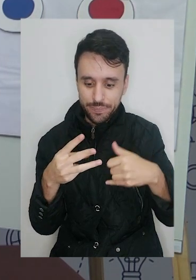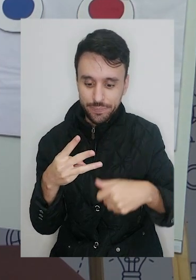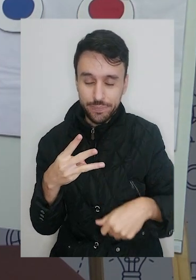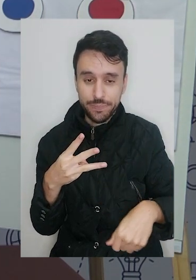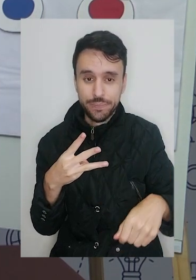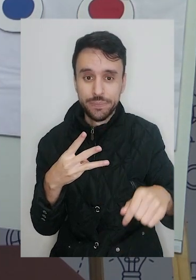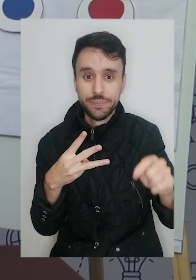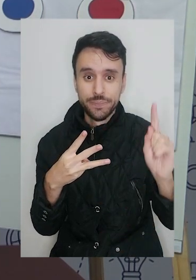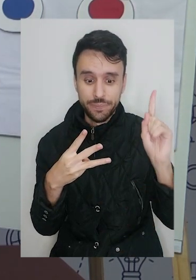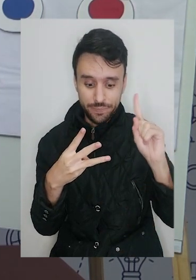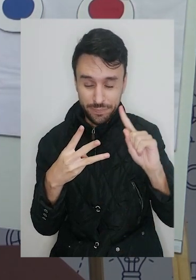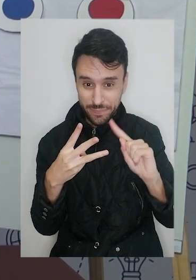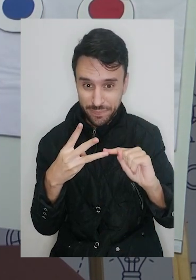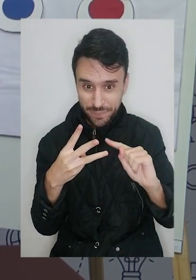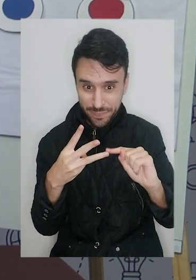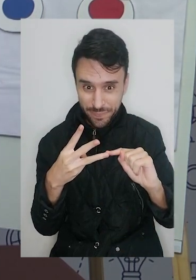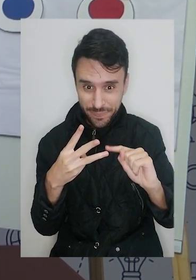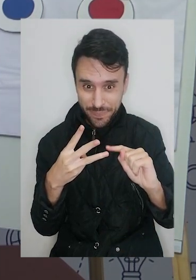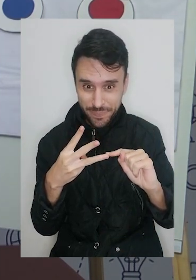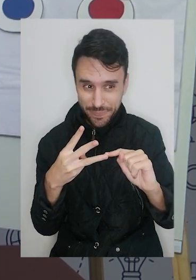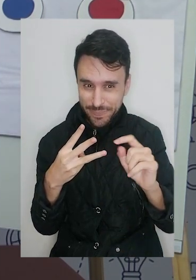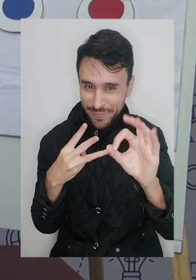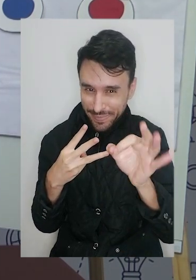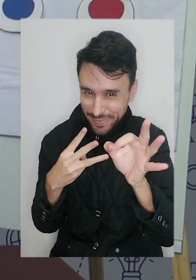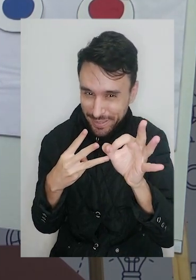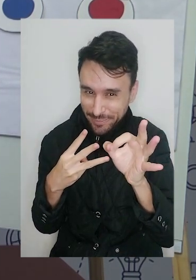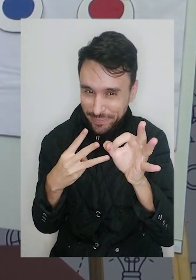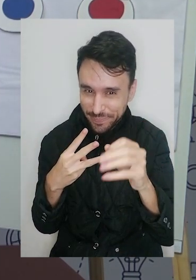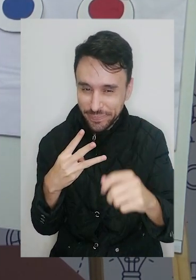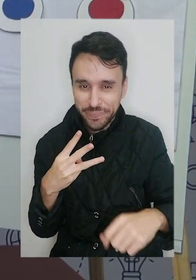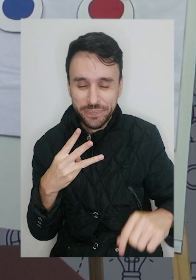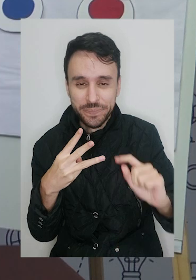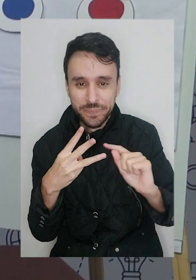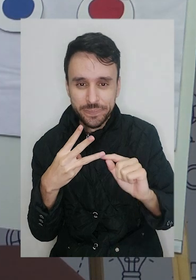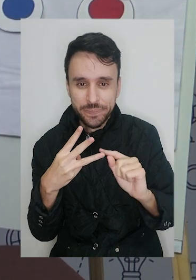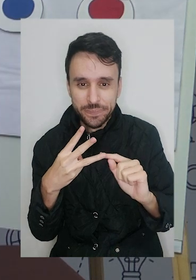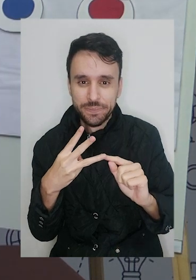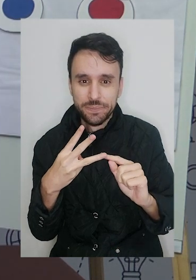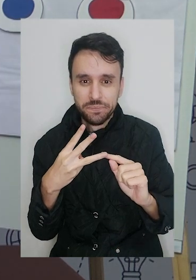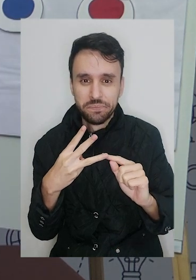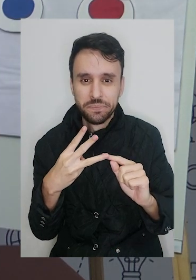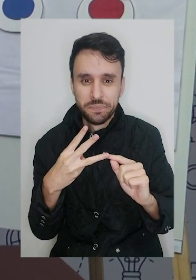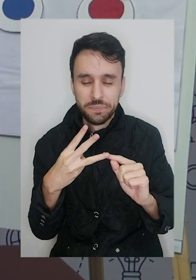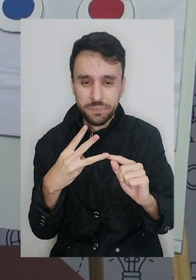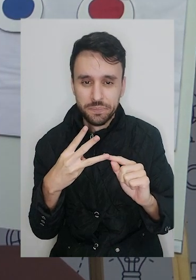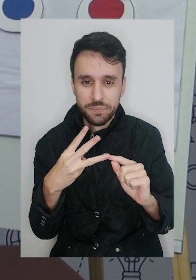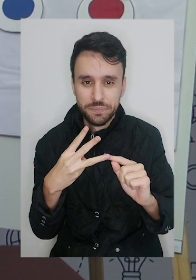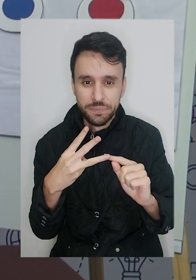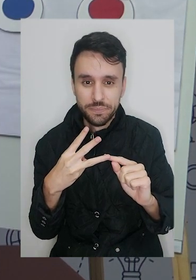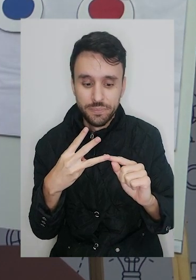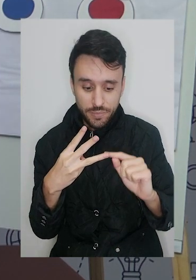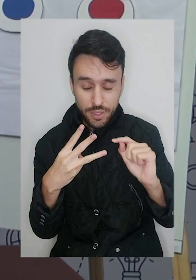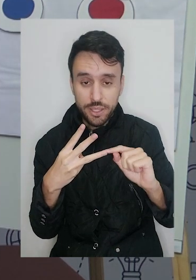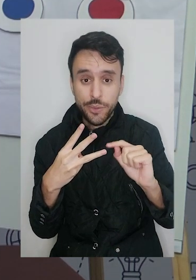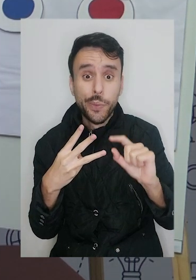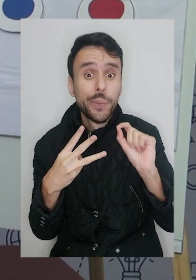termômetro culinário. Isso mesmo. Este aqui é o nosso